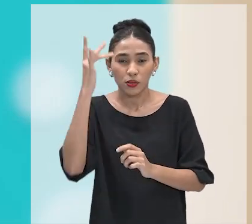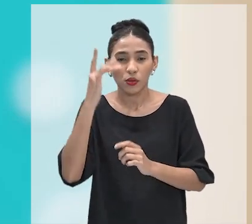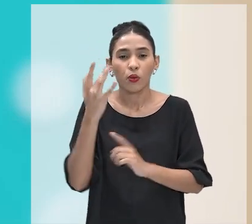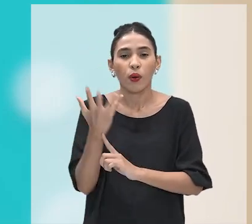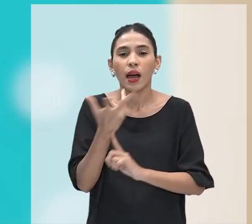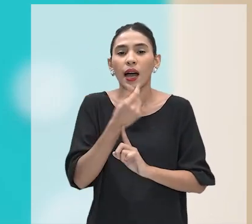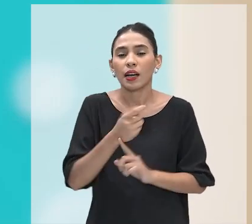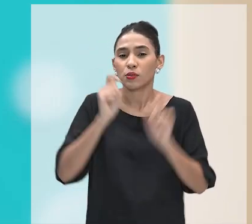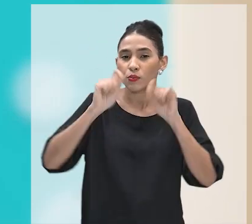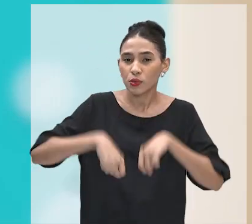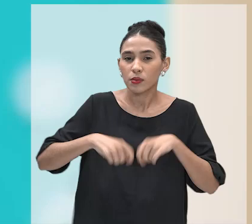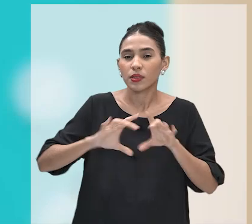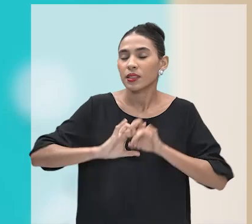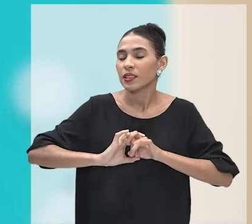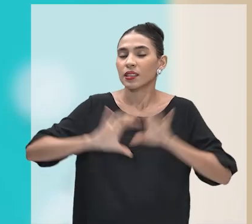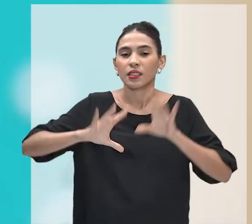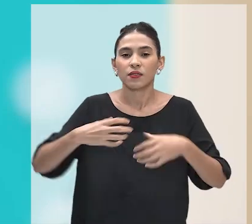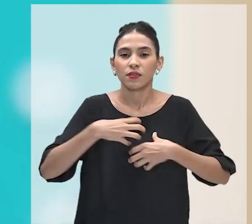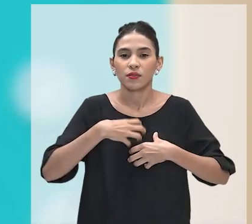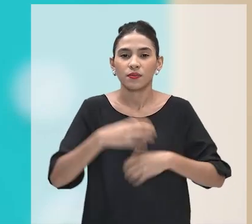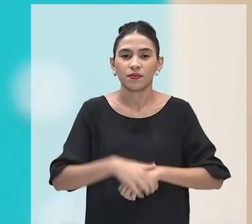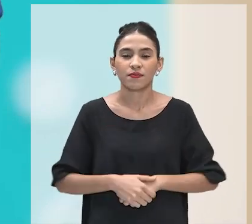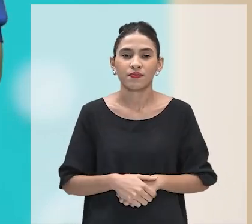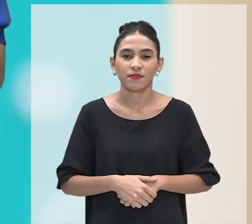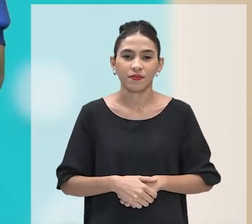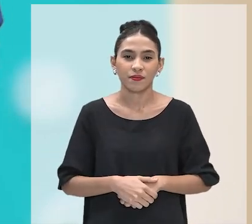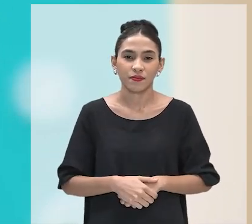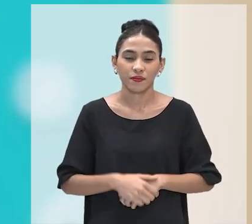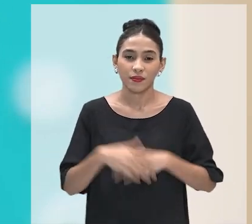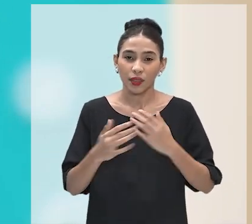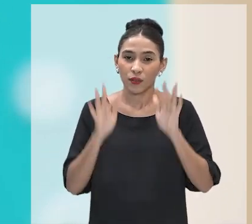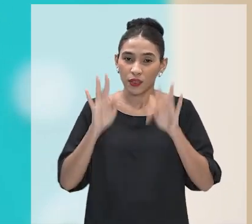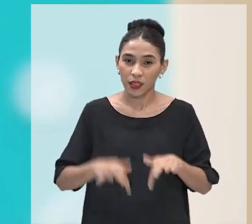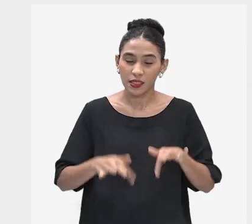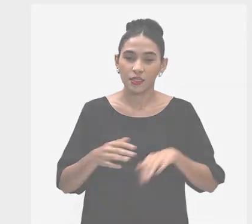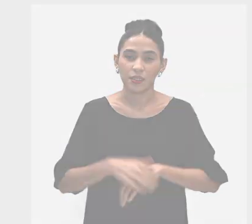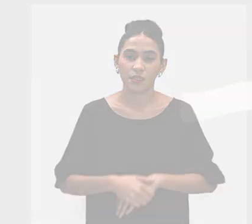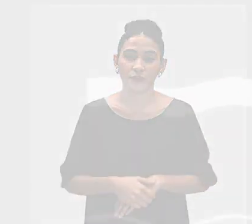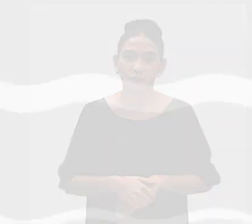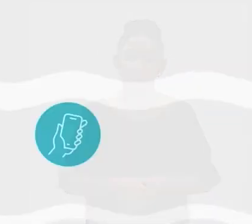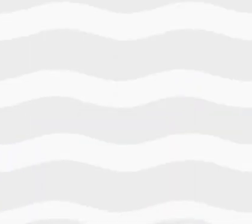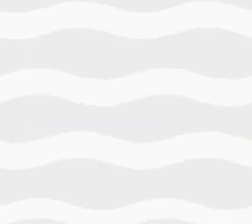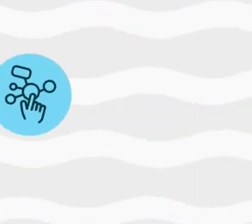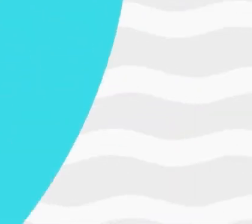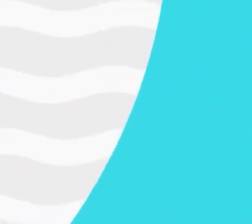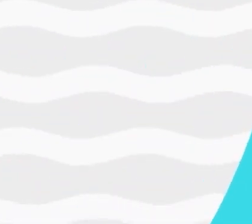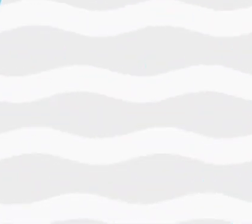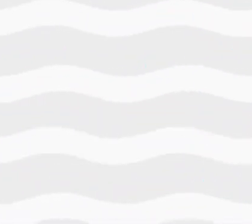possibilidade de fazer isso com o ser humano. E aí, finalizamos esse momento agora.